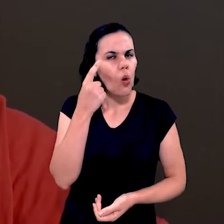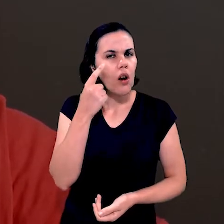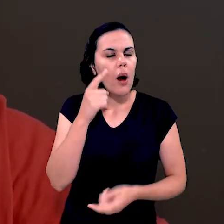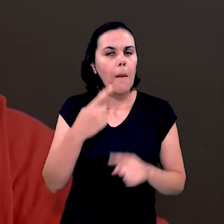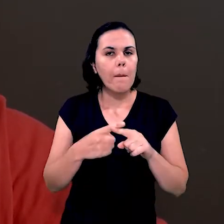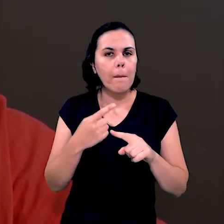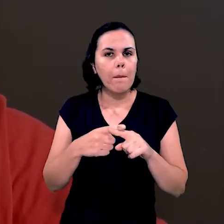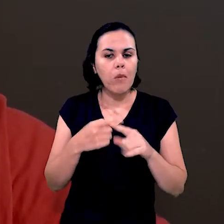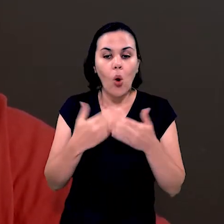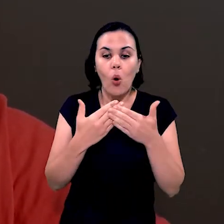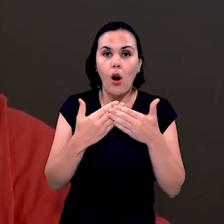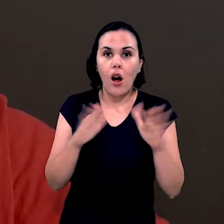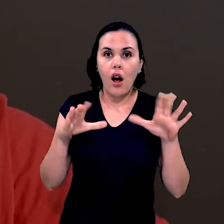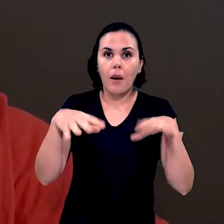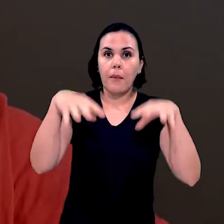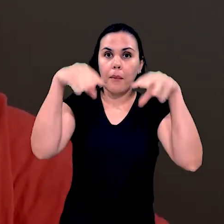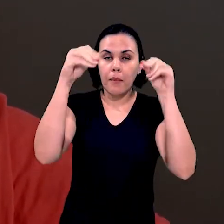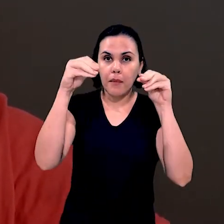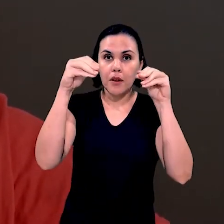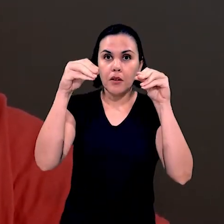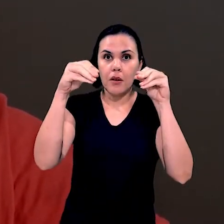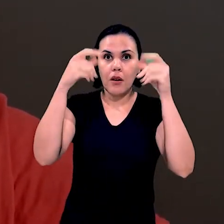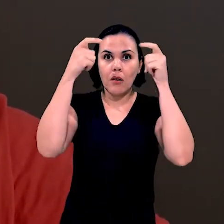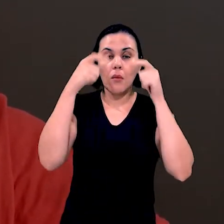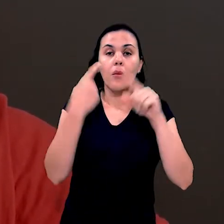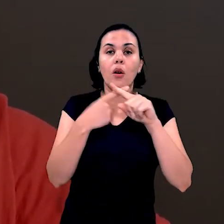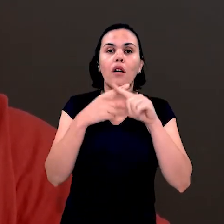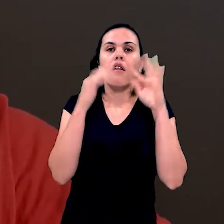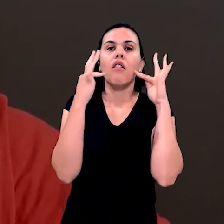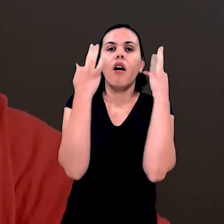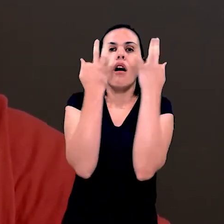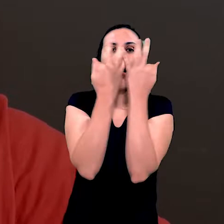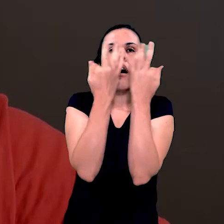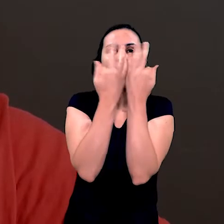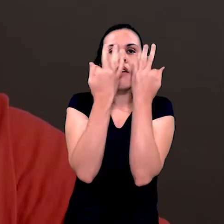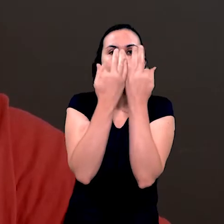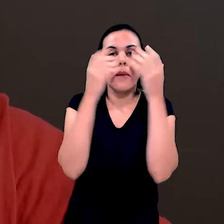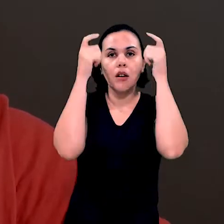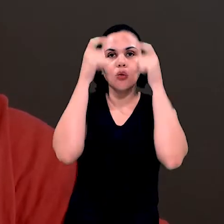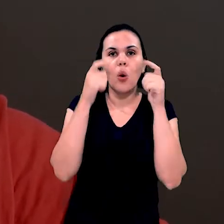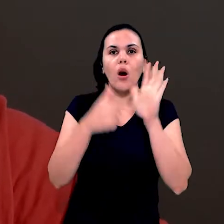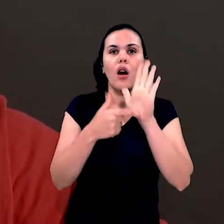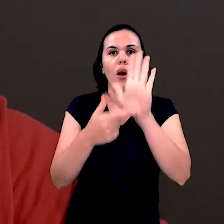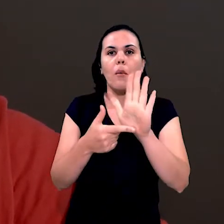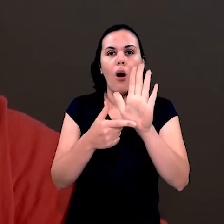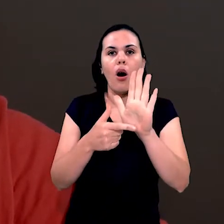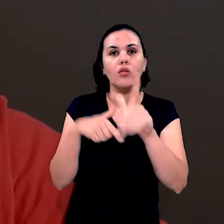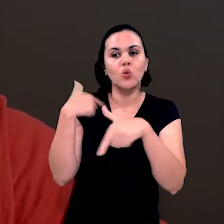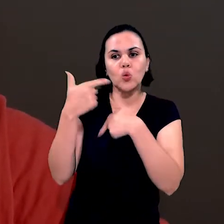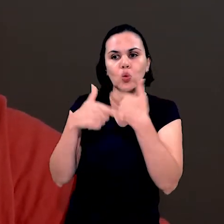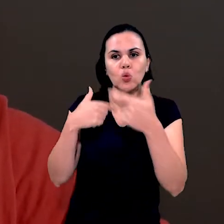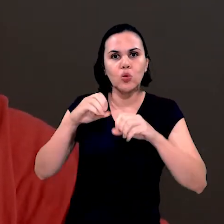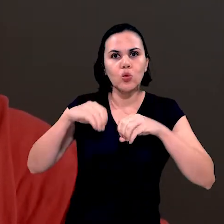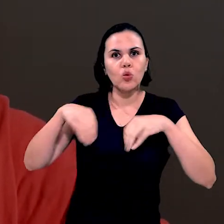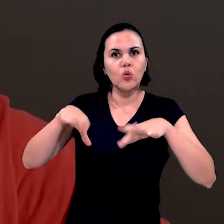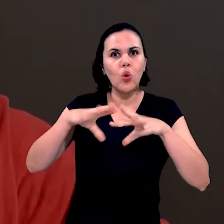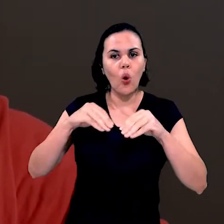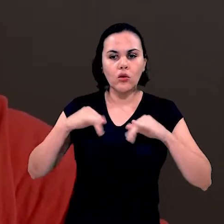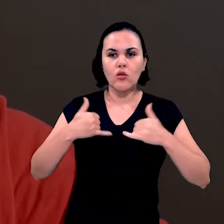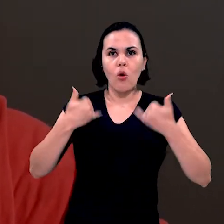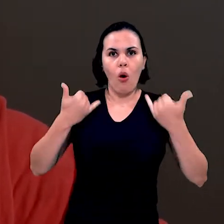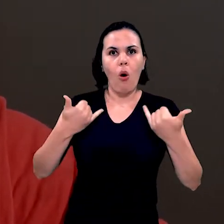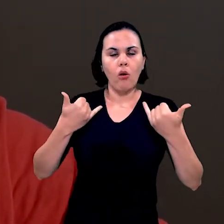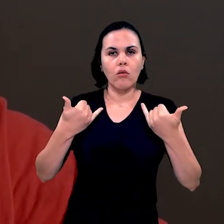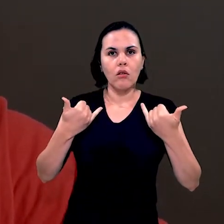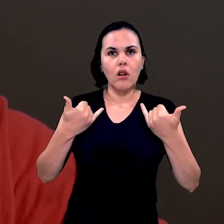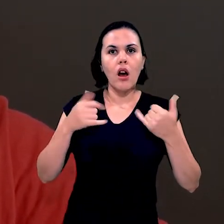porque abrir o império é o momento que a família imperial mostra o seu legado, a sua